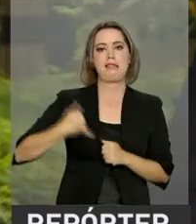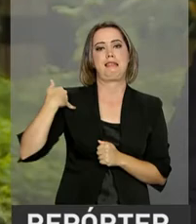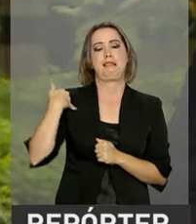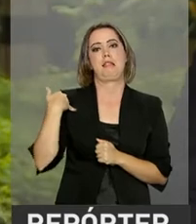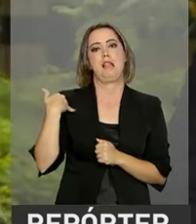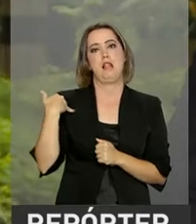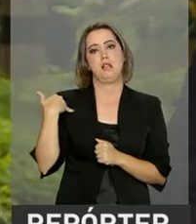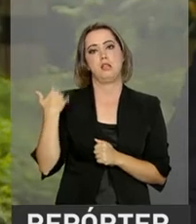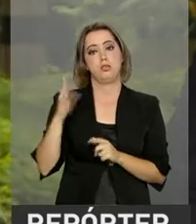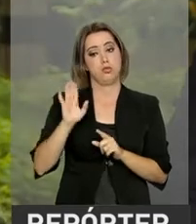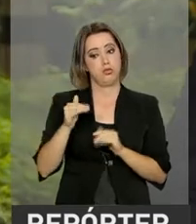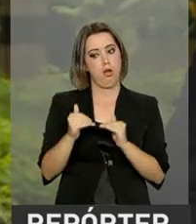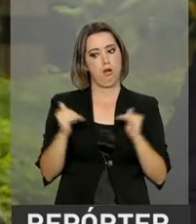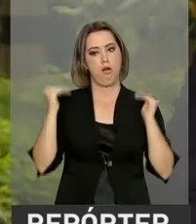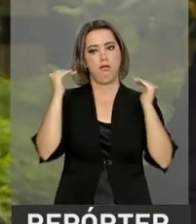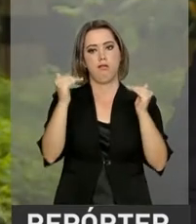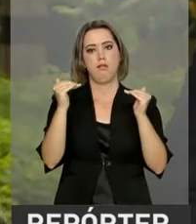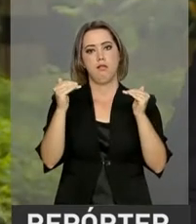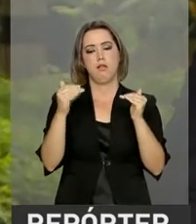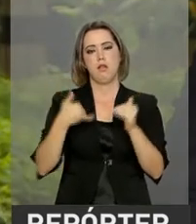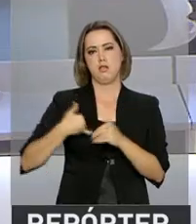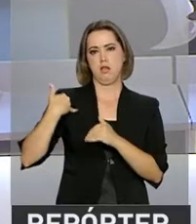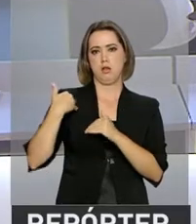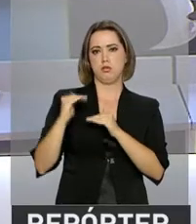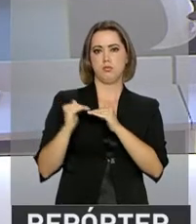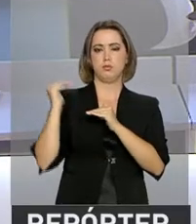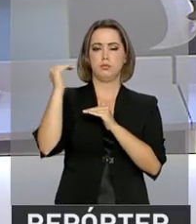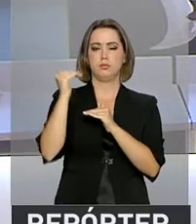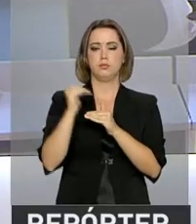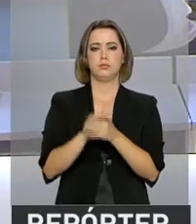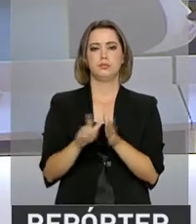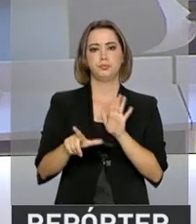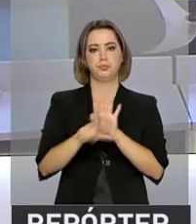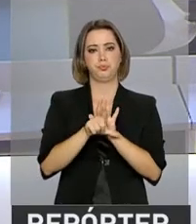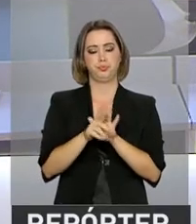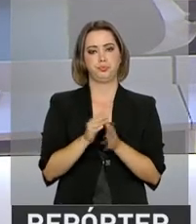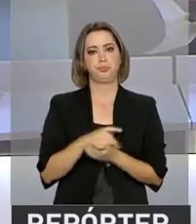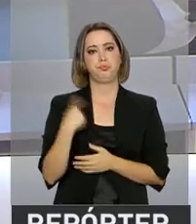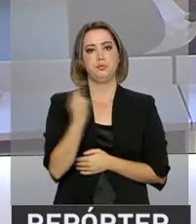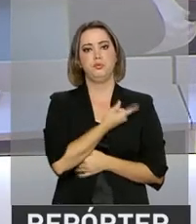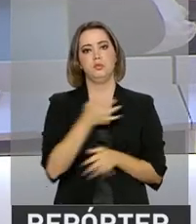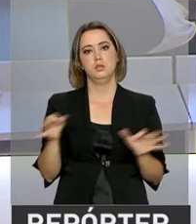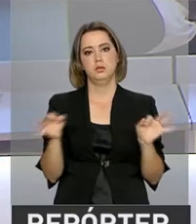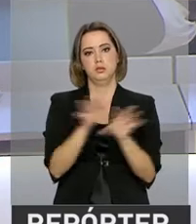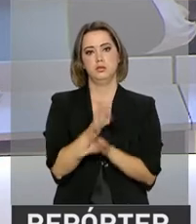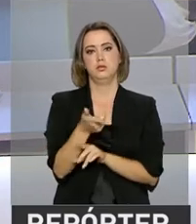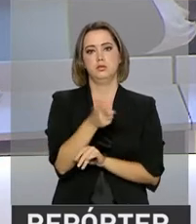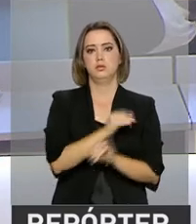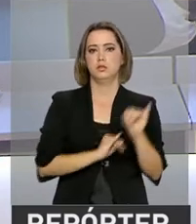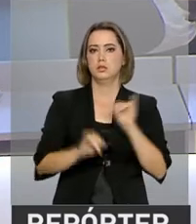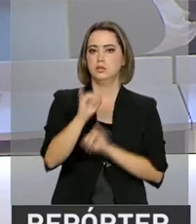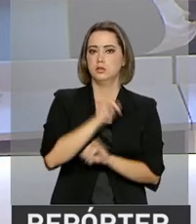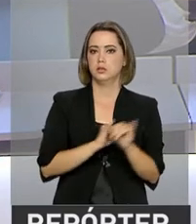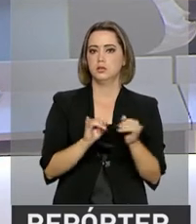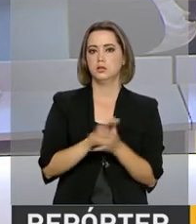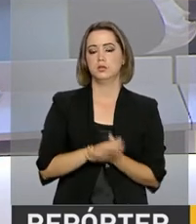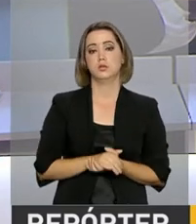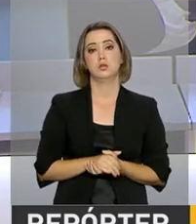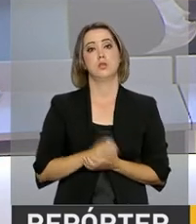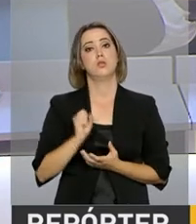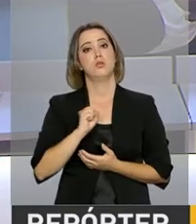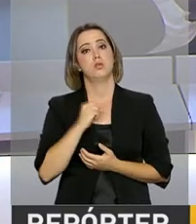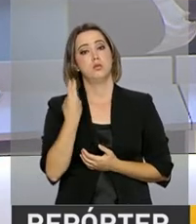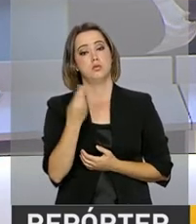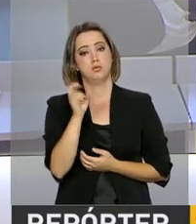estão aumentando a idade legal de aposentadoria. Nós ficamos por aqui e podemos voltar a qualquer momento com outras